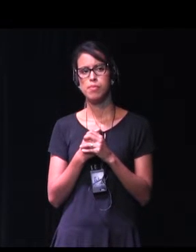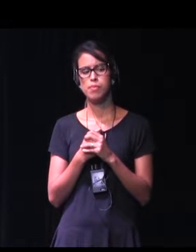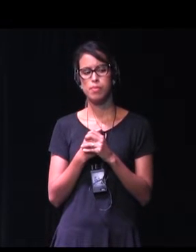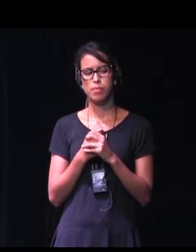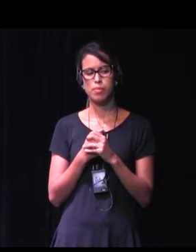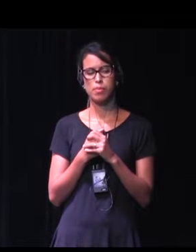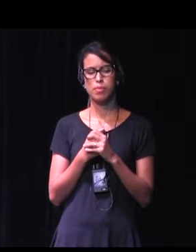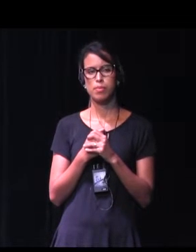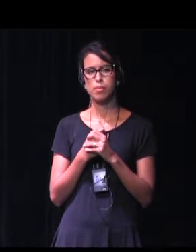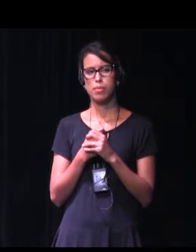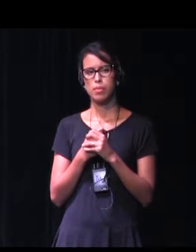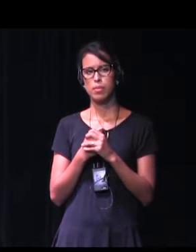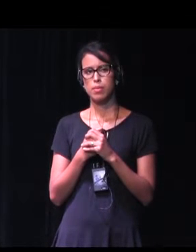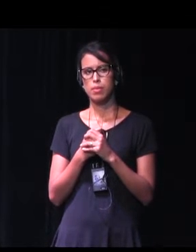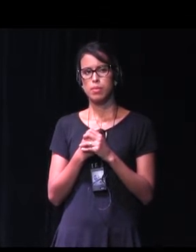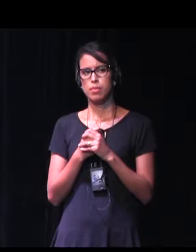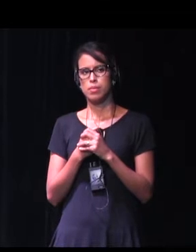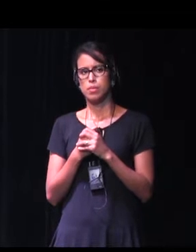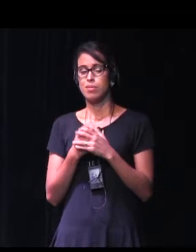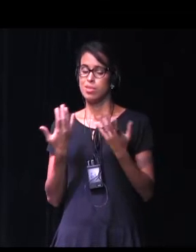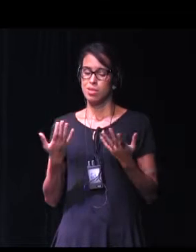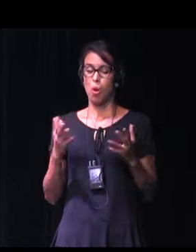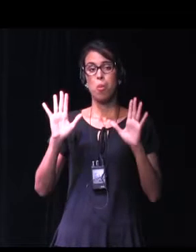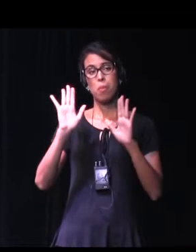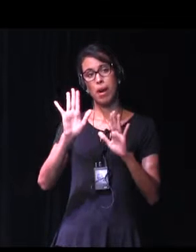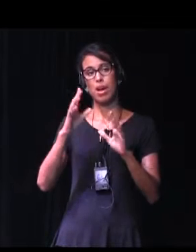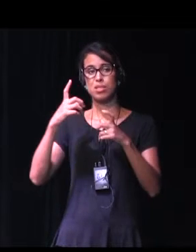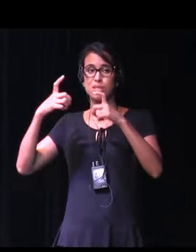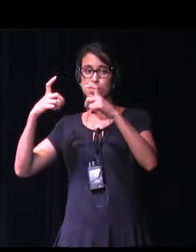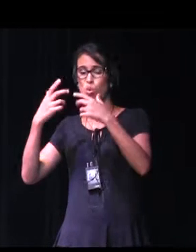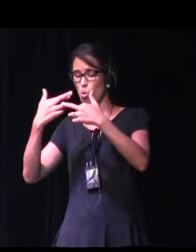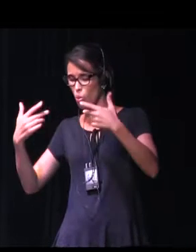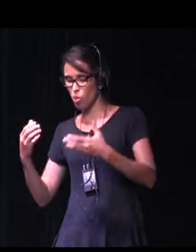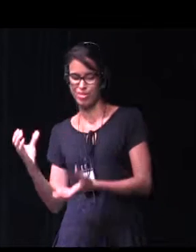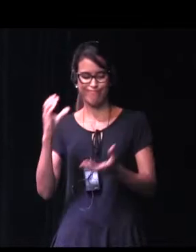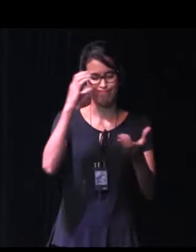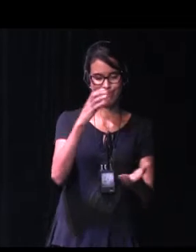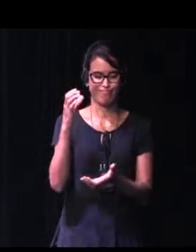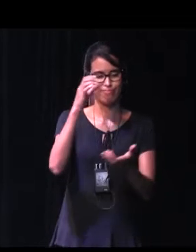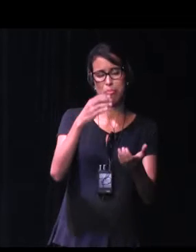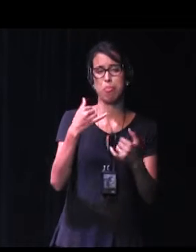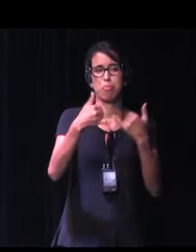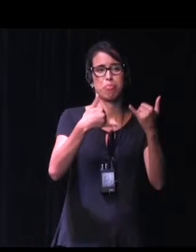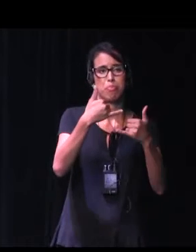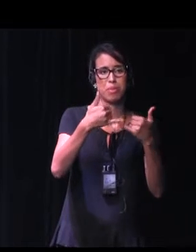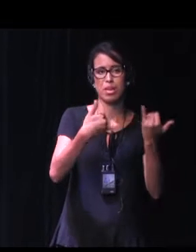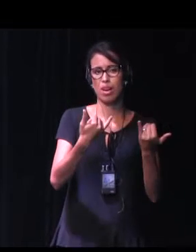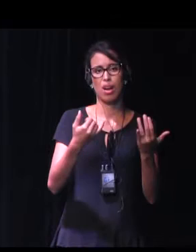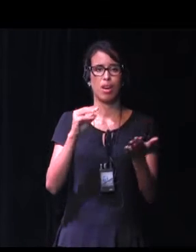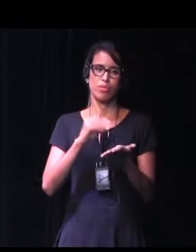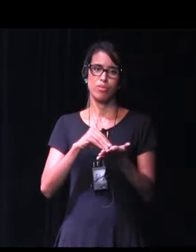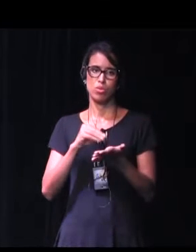para o lazer da família, entendendo toda a família de 100 anos a 1 ano. E a dignidade